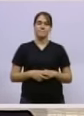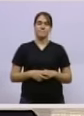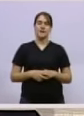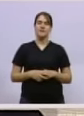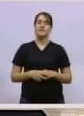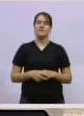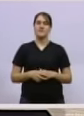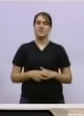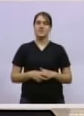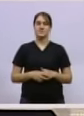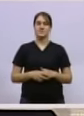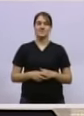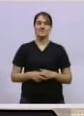anuncia.